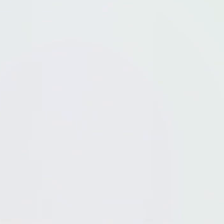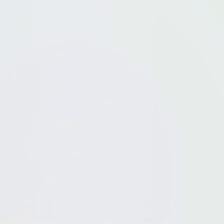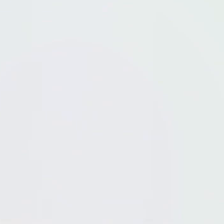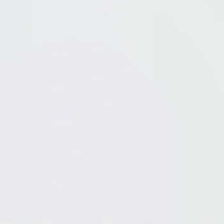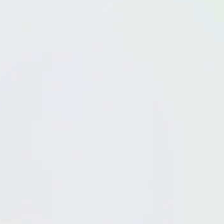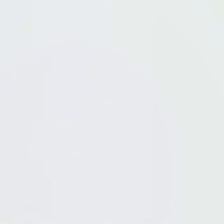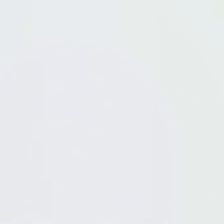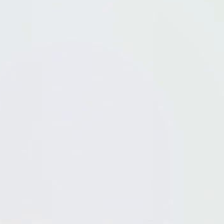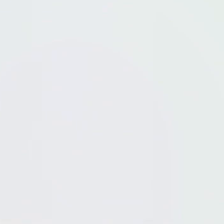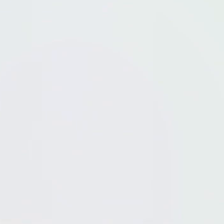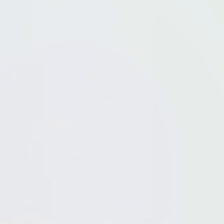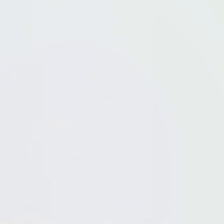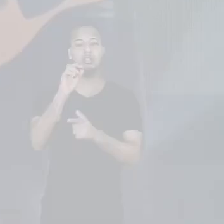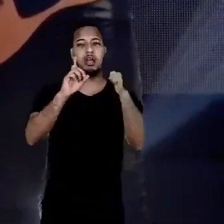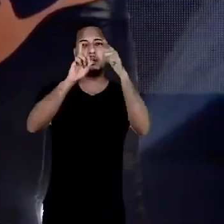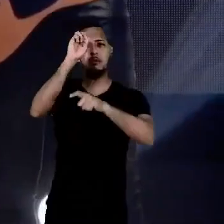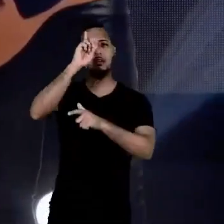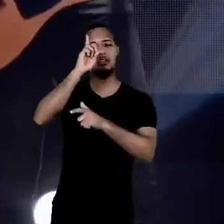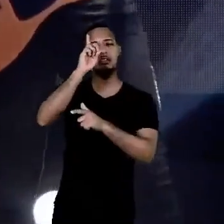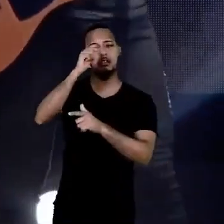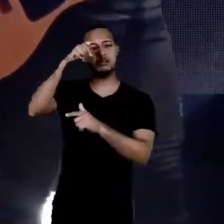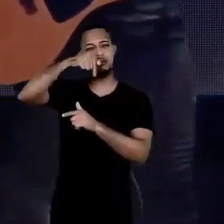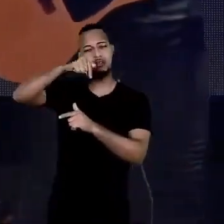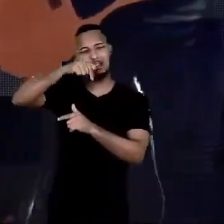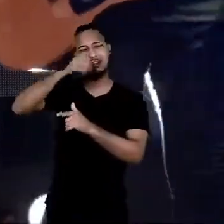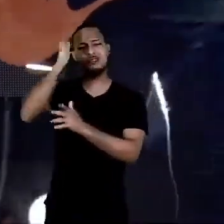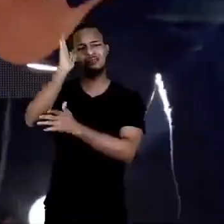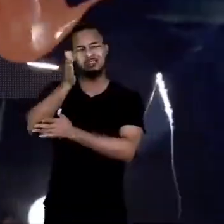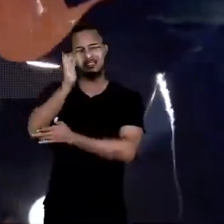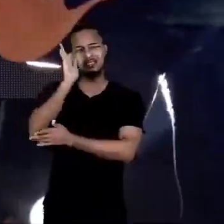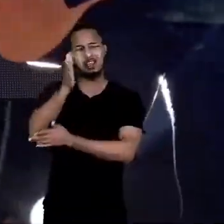Eu sei que a presença de Deus já está nesse lugar.